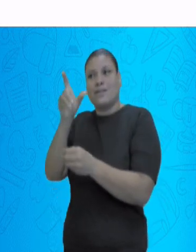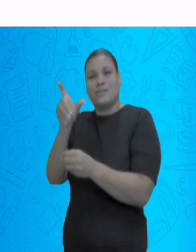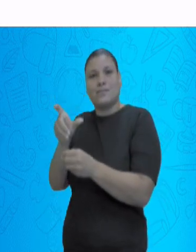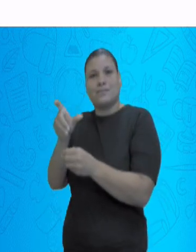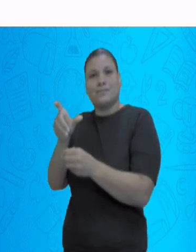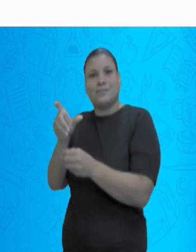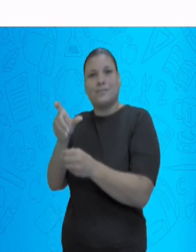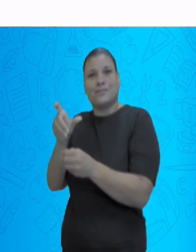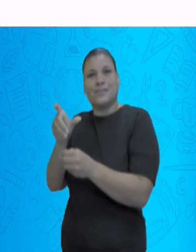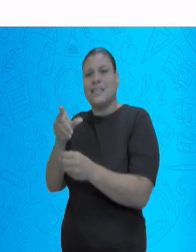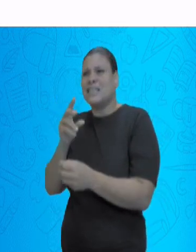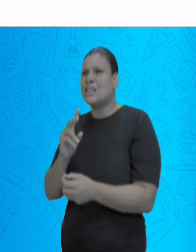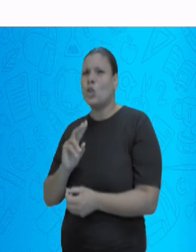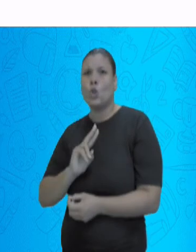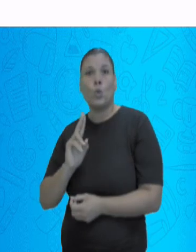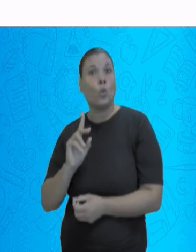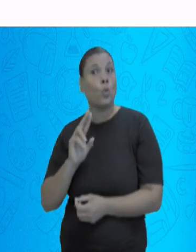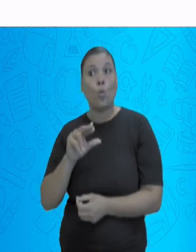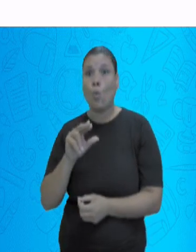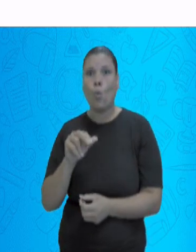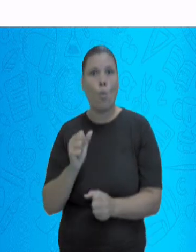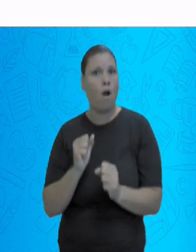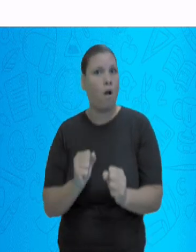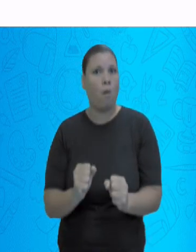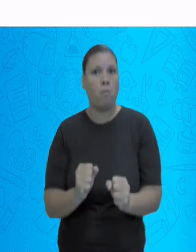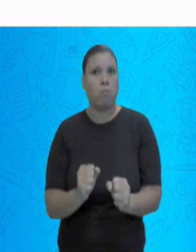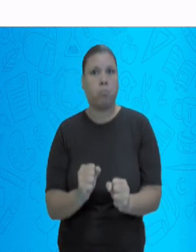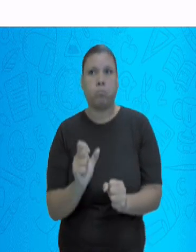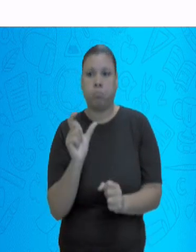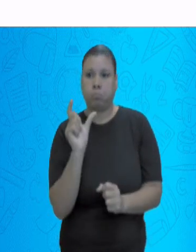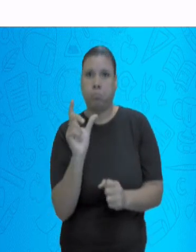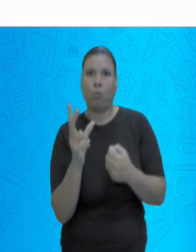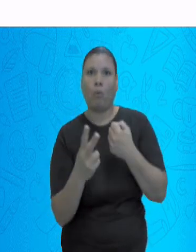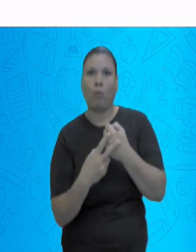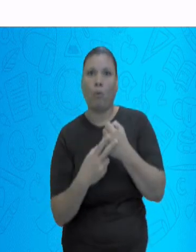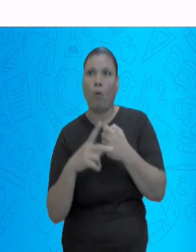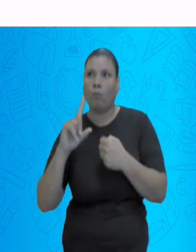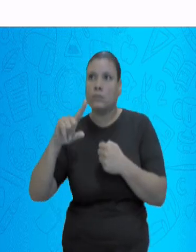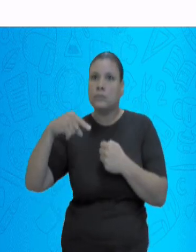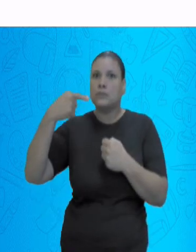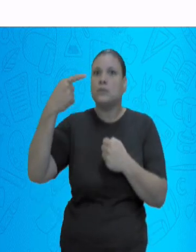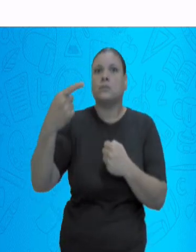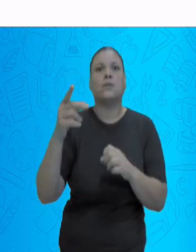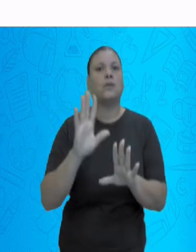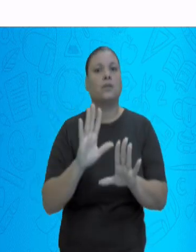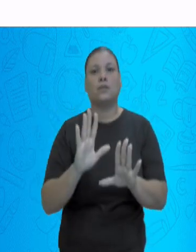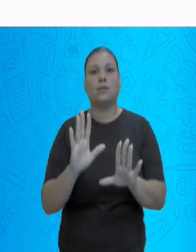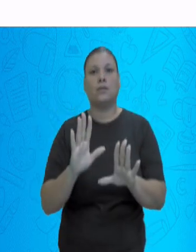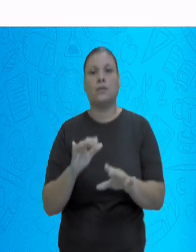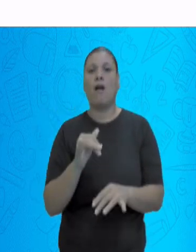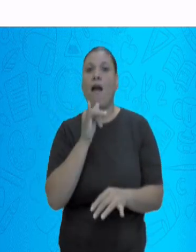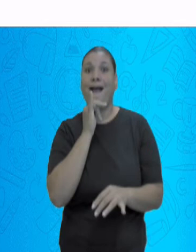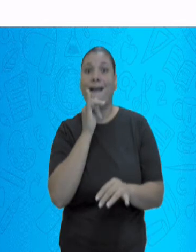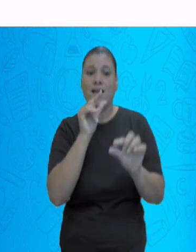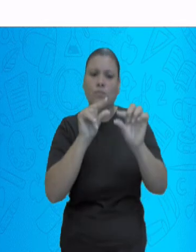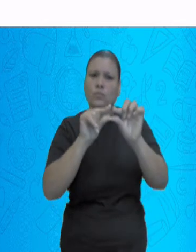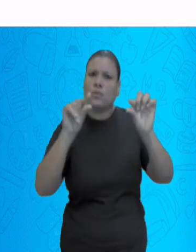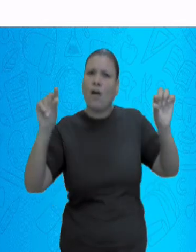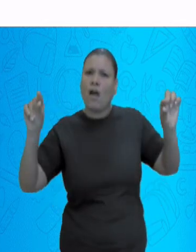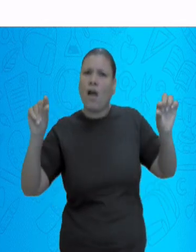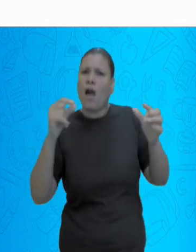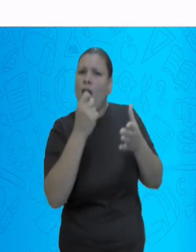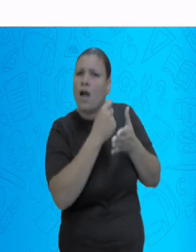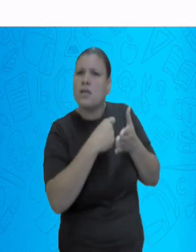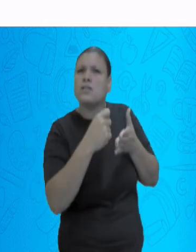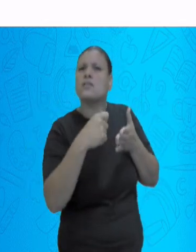colocado depois dele. Eu quero lhe entregar. Quero entregar-lhe o livro. O